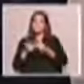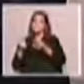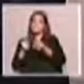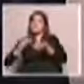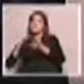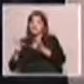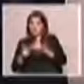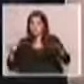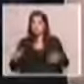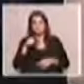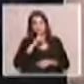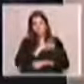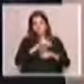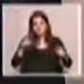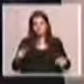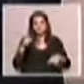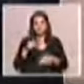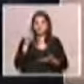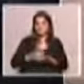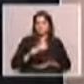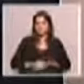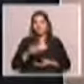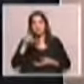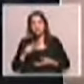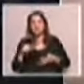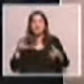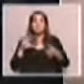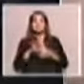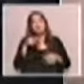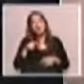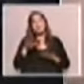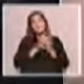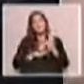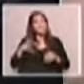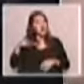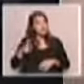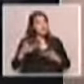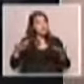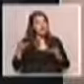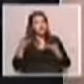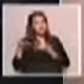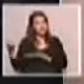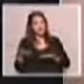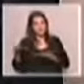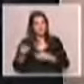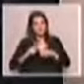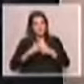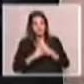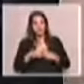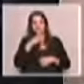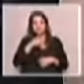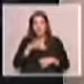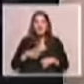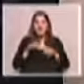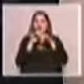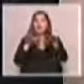aqui esta nota de agenda que dá também mote ao nosso programa de amanhã, com a ajuda de vários convidados e parceiros. Vamos falar sobre o